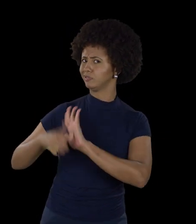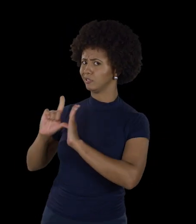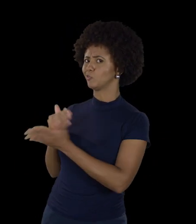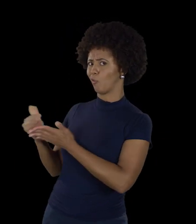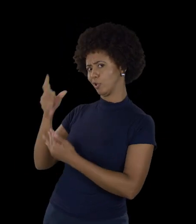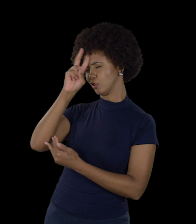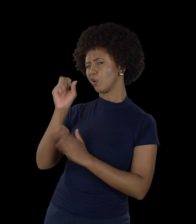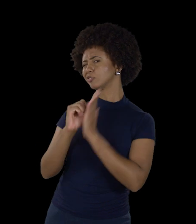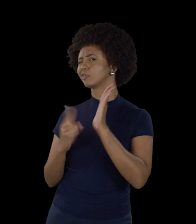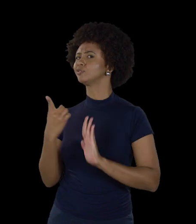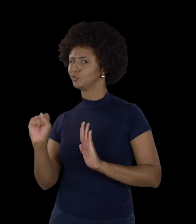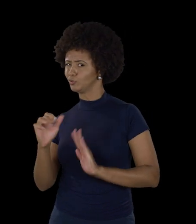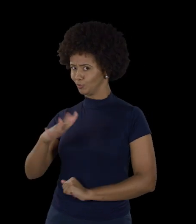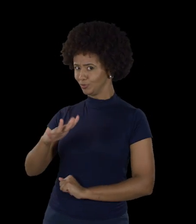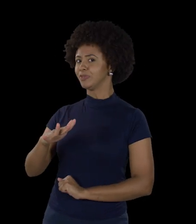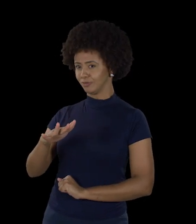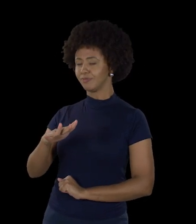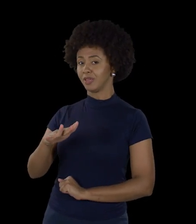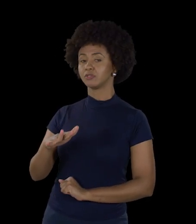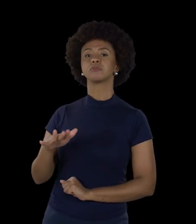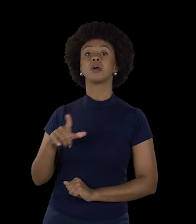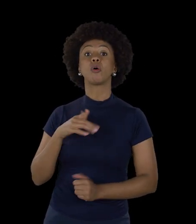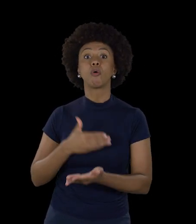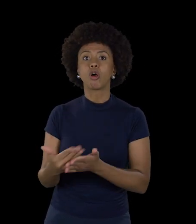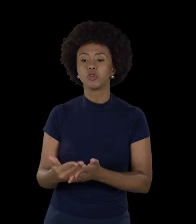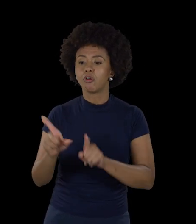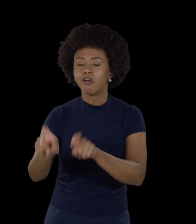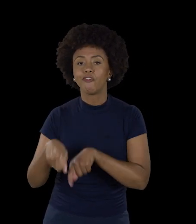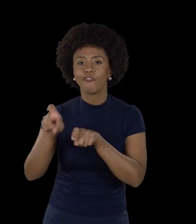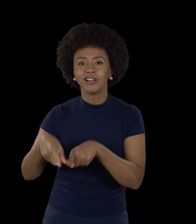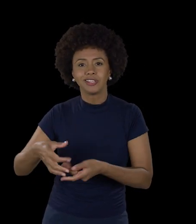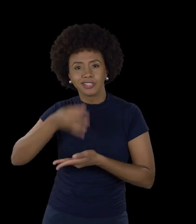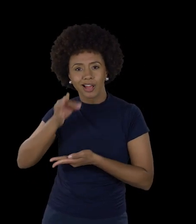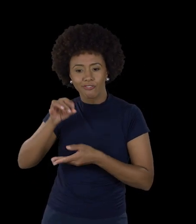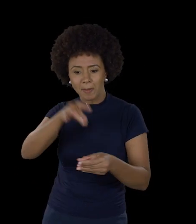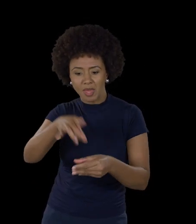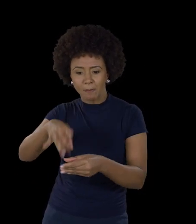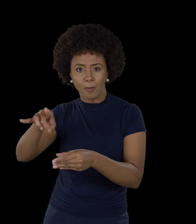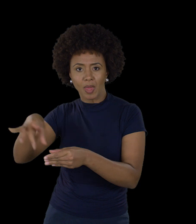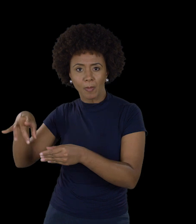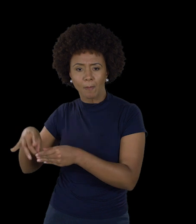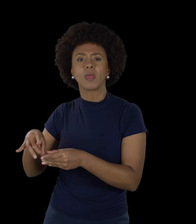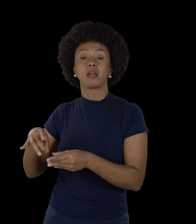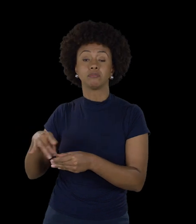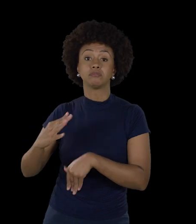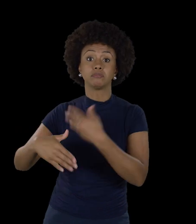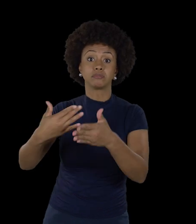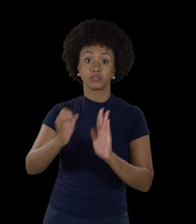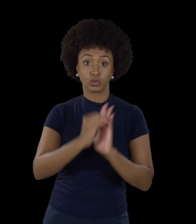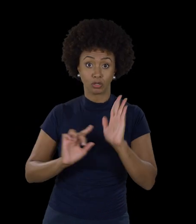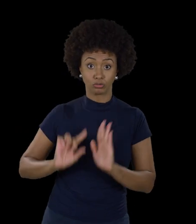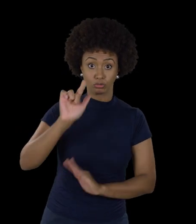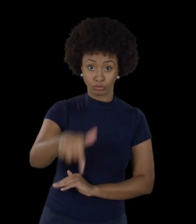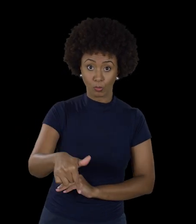bem antes, lá pelo século XVIII, com as primeiras fazendas de café que começaram a produção e,